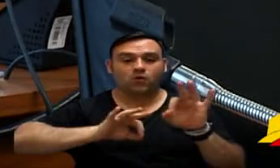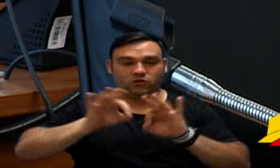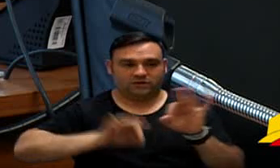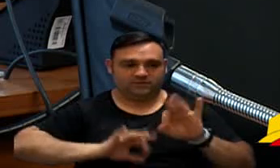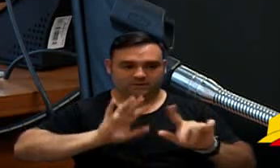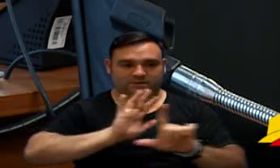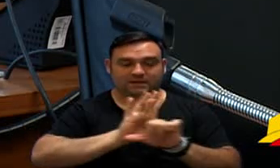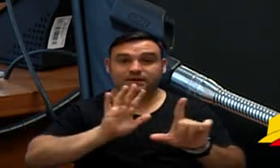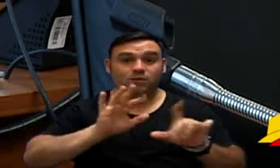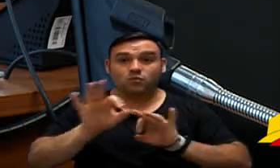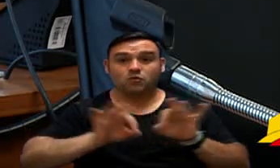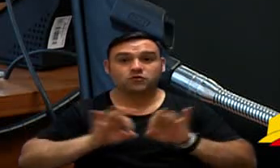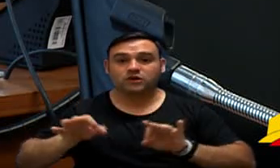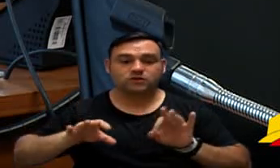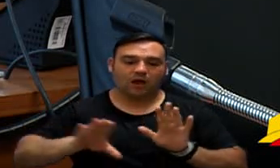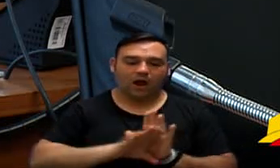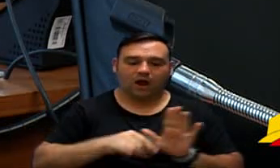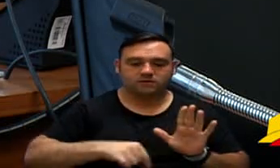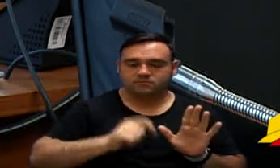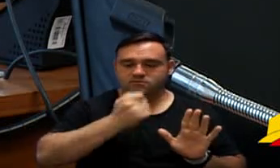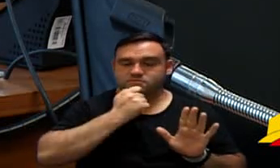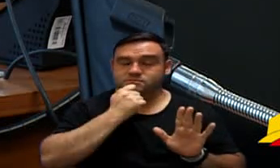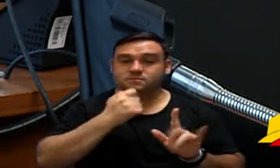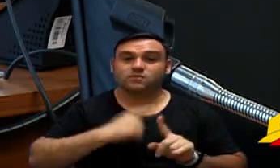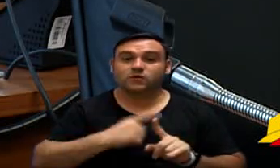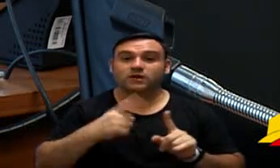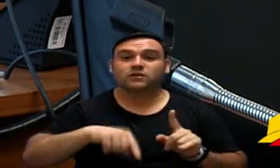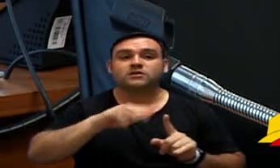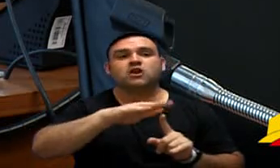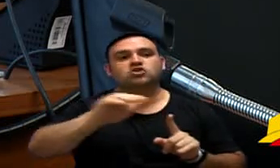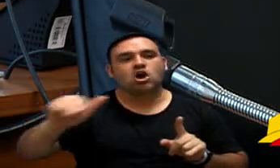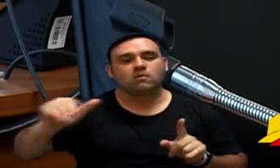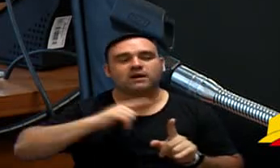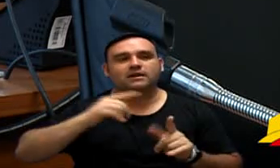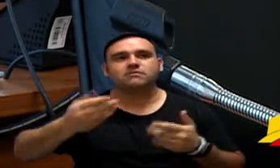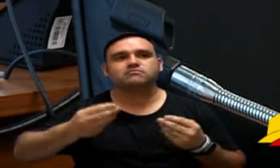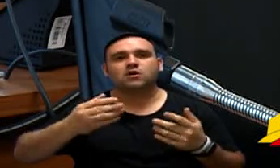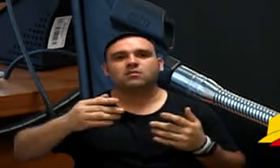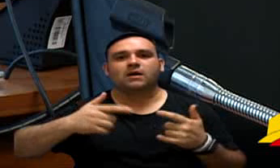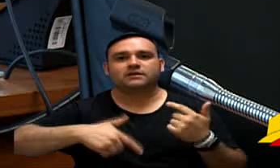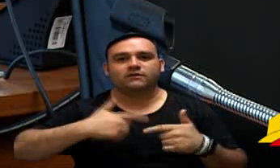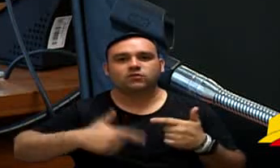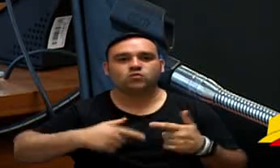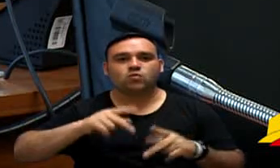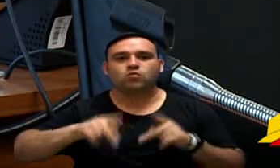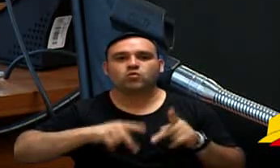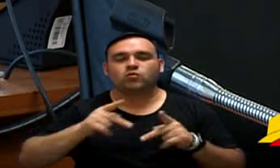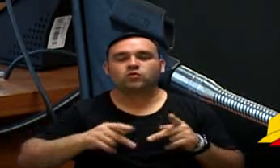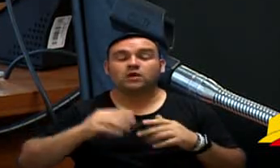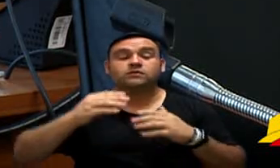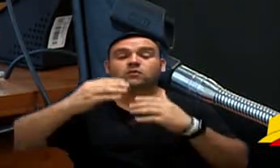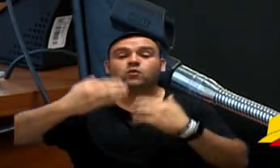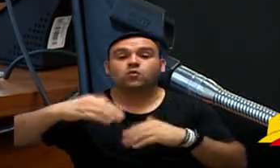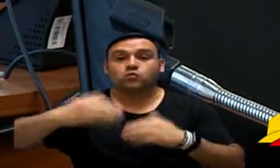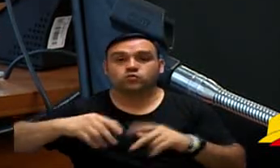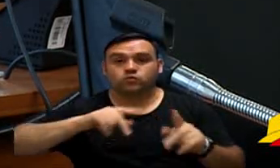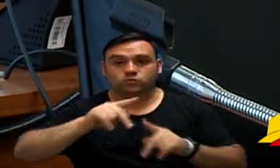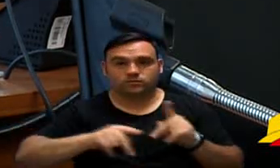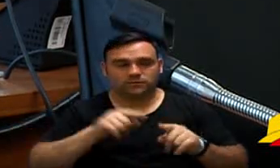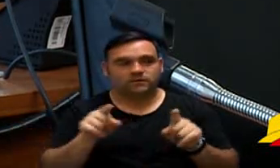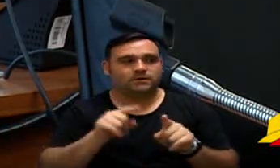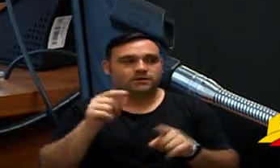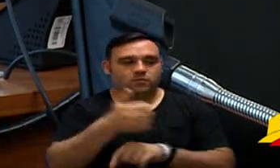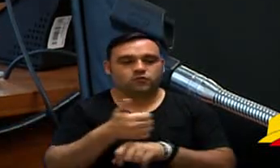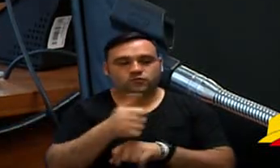Esse projeto ainda não chegou aqui na casa para contratação através de serviço público, de concurso público,